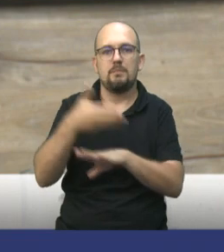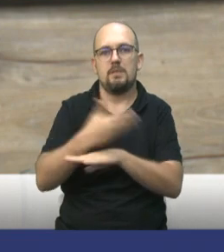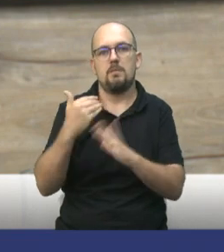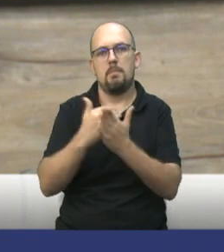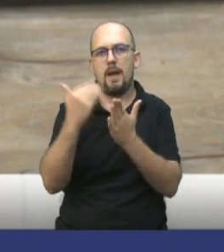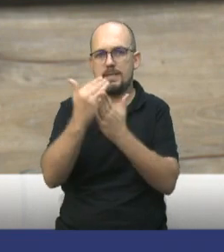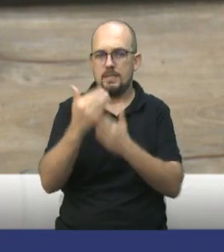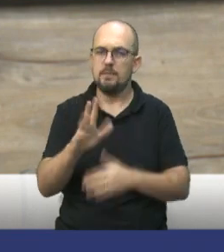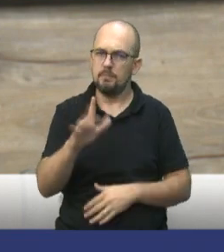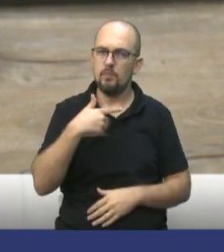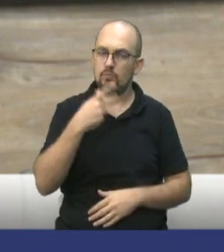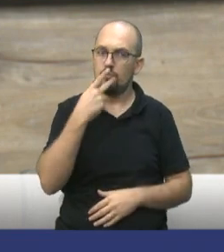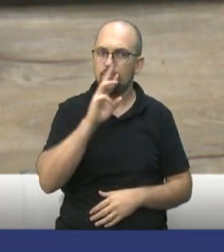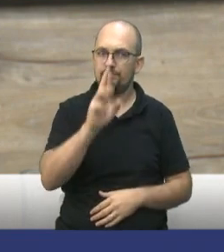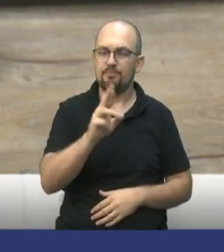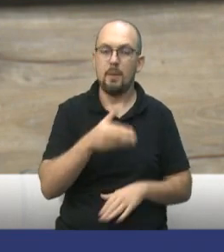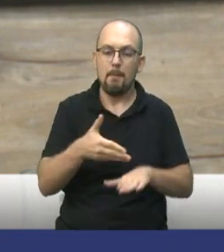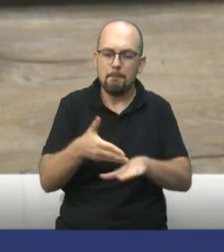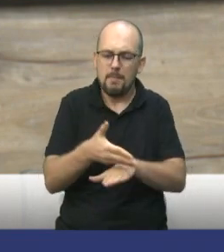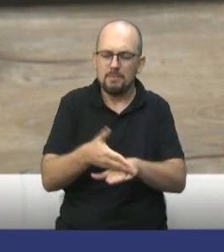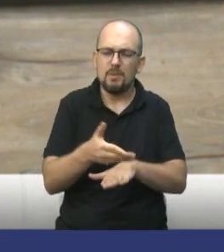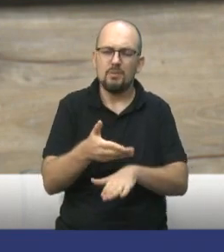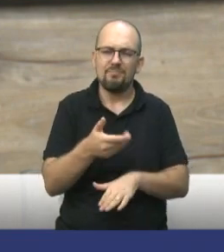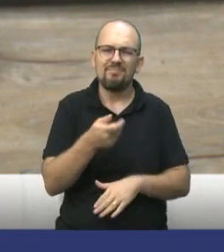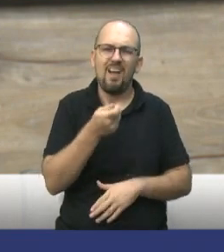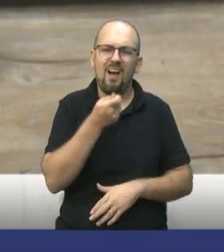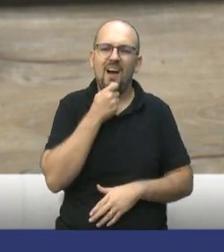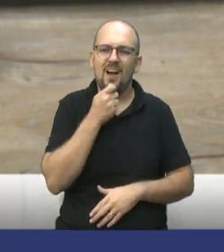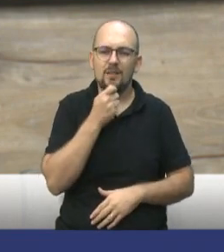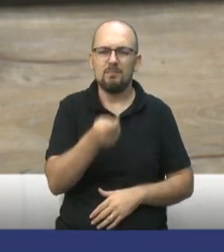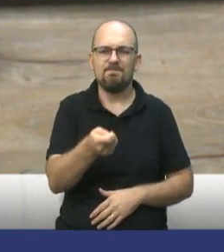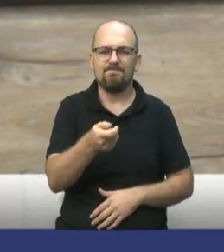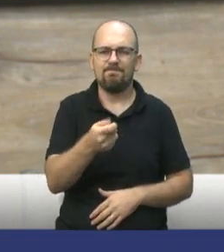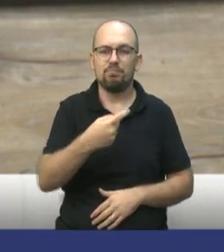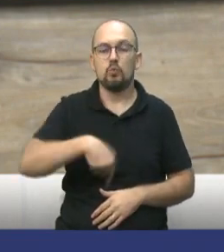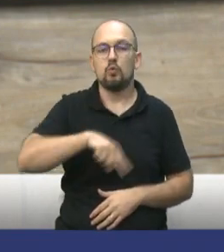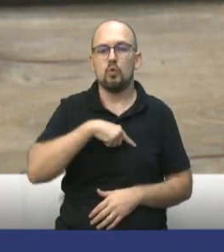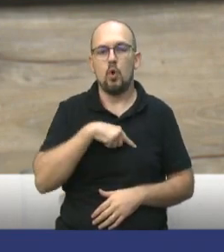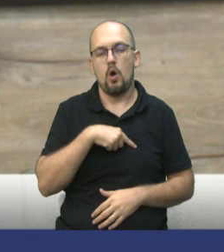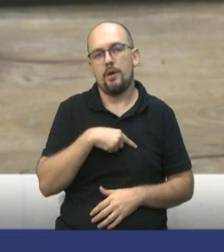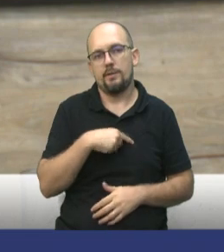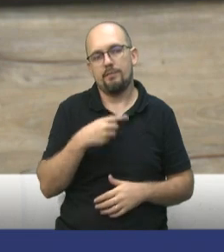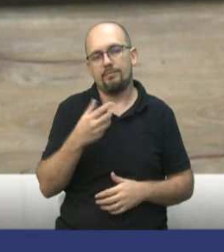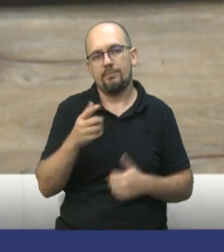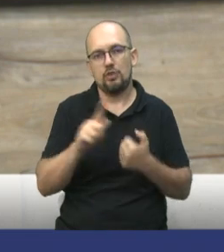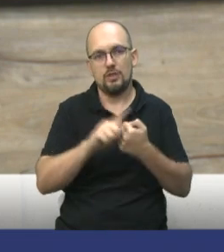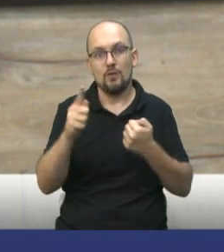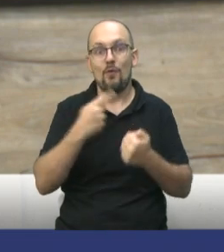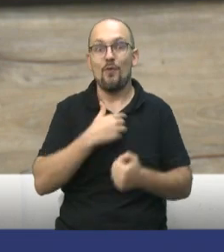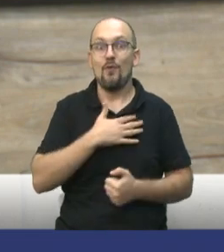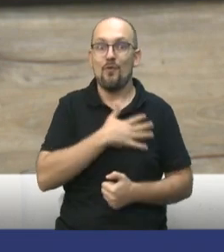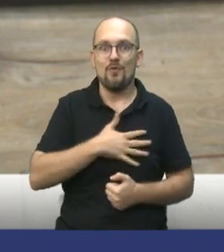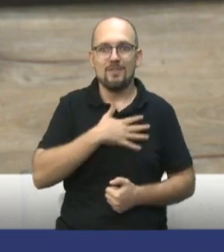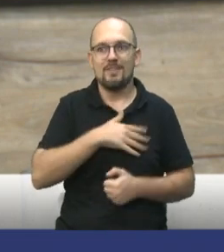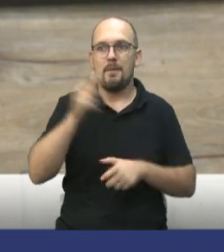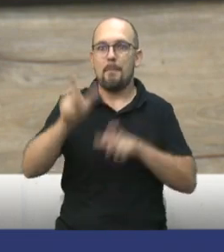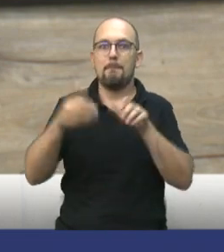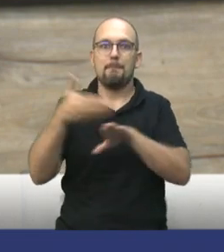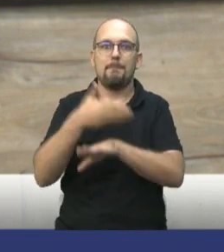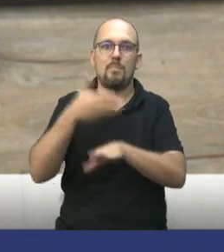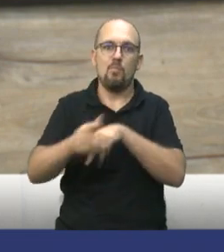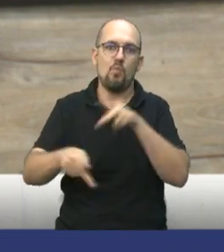toda certeza, a participação é muito aquém daquilo que nós ainda, enquanto gestão, gostaríamos da participação do